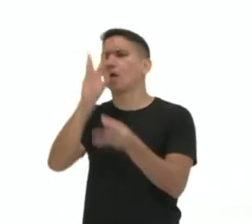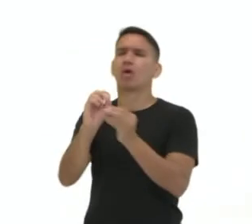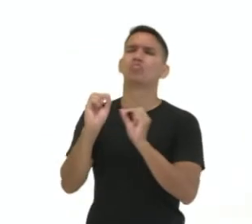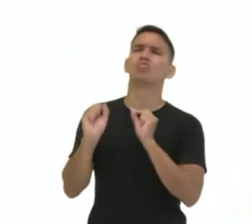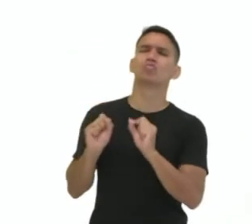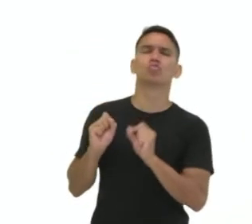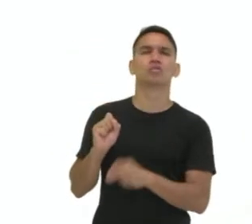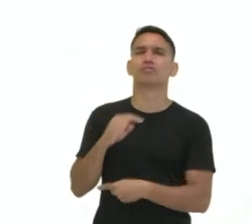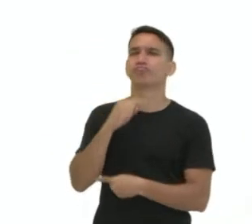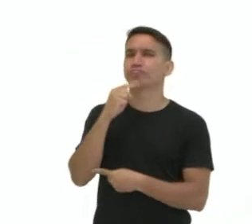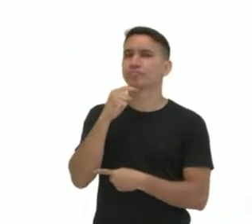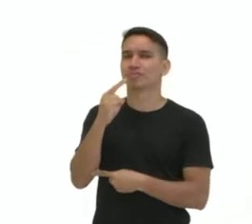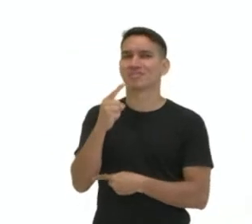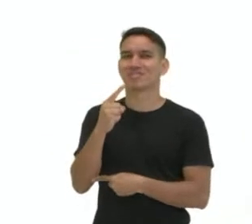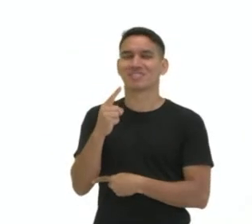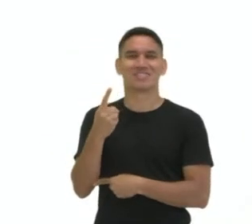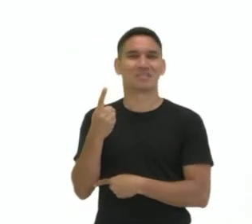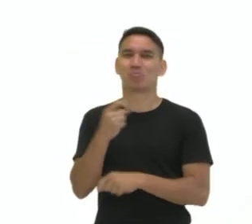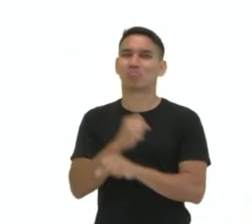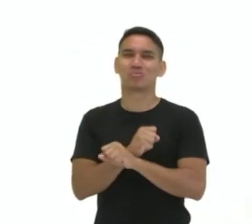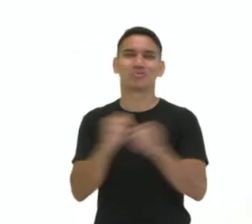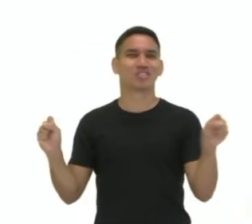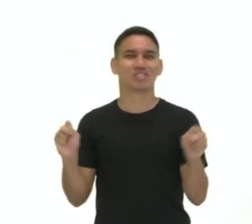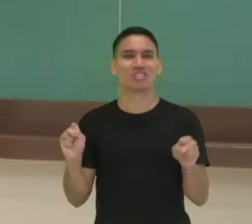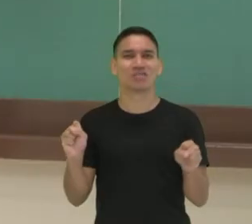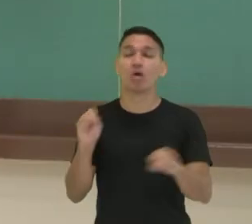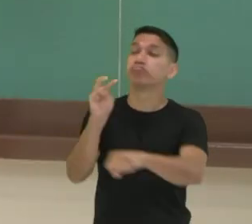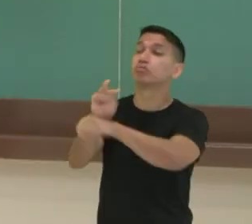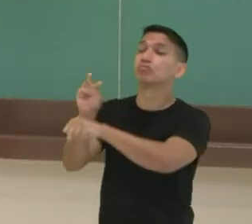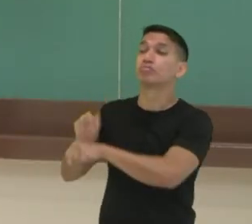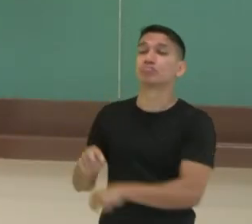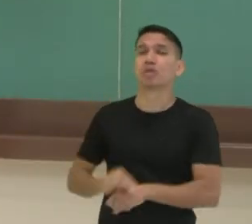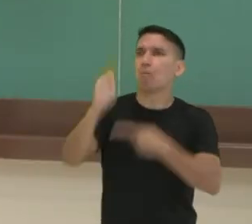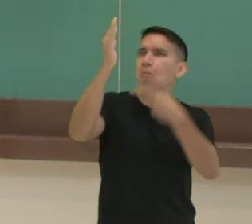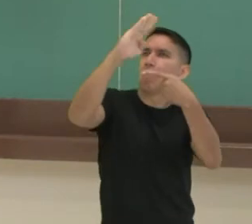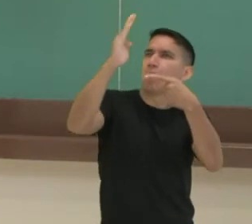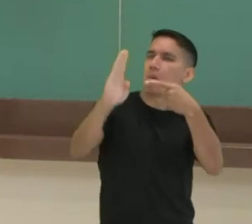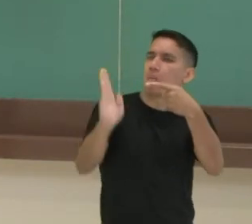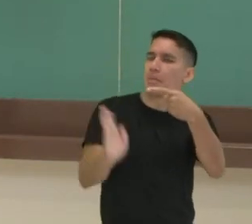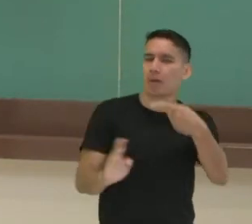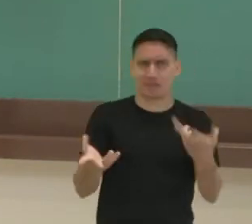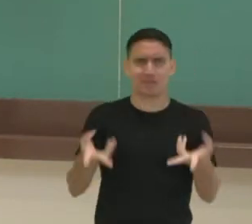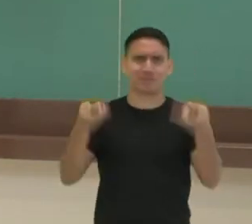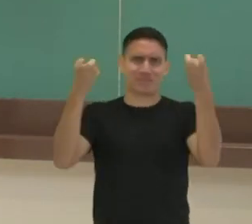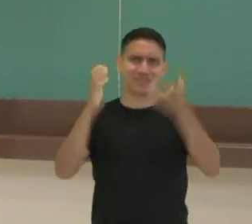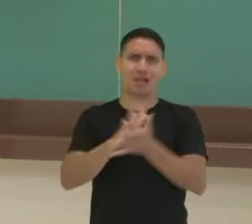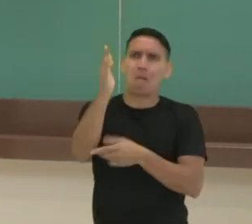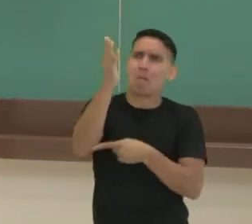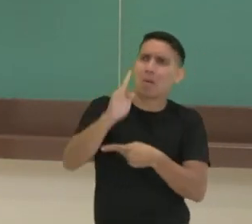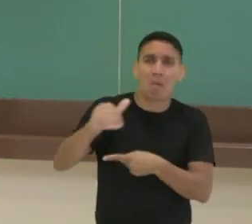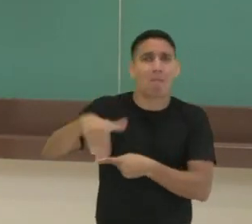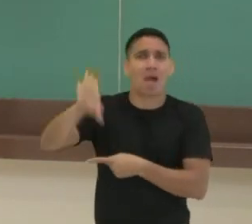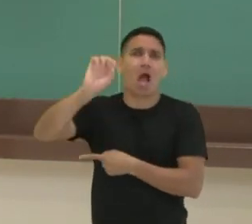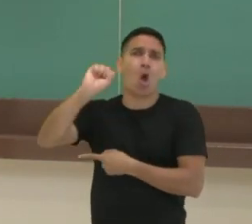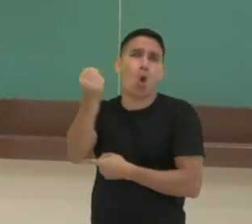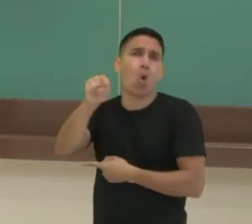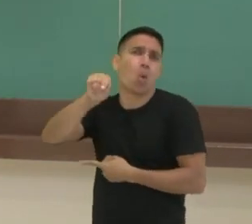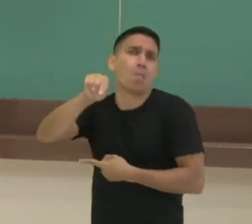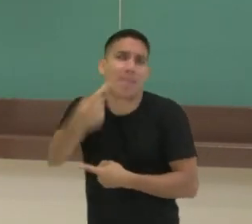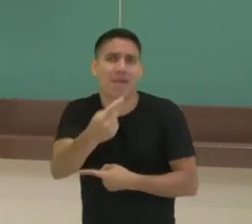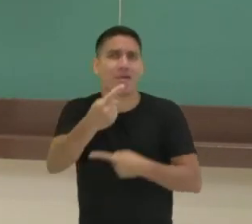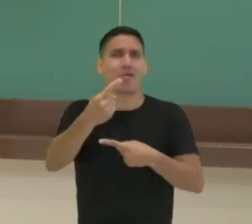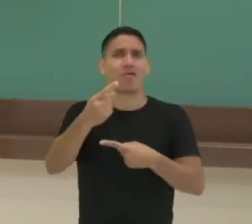impossível vigiar o litoral tão extenso, né? Veja, o Brasil tem mais de 8.000 quilômetros de litoral, né?